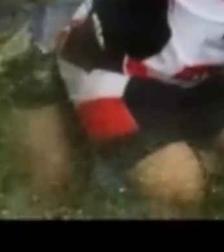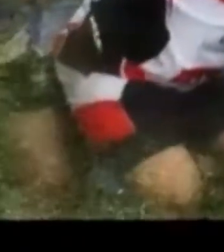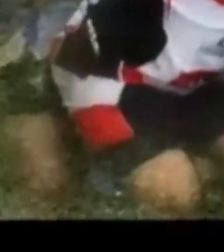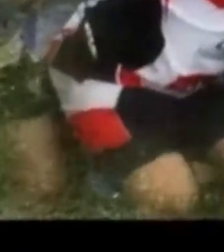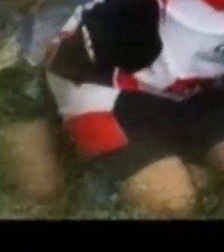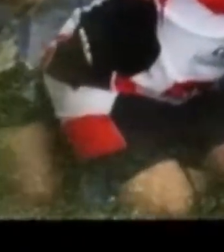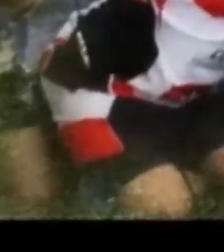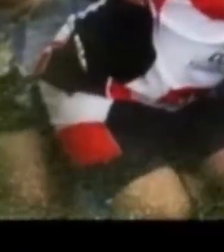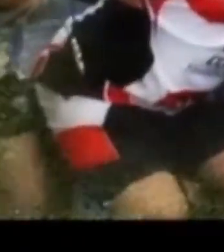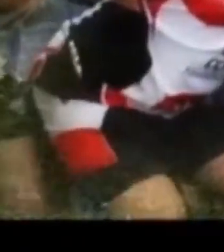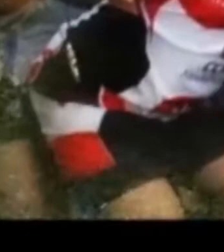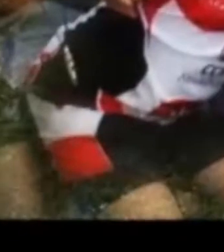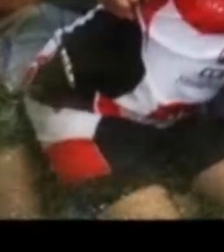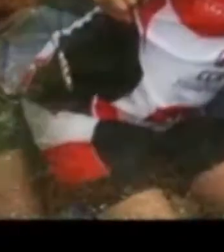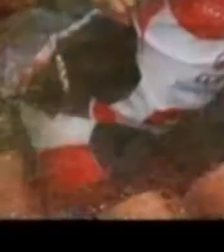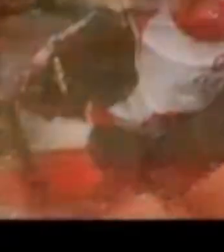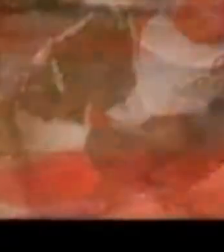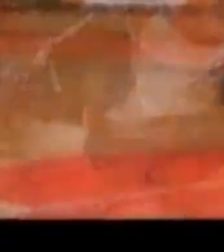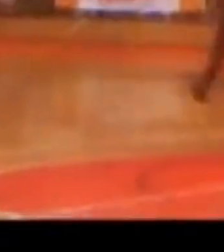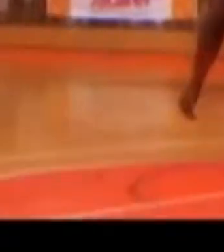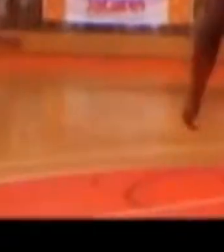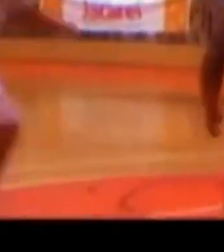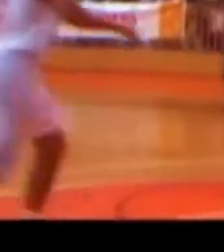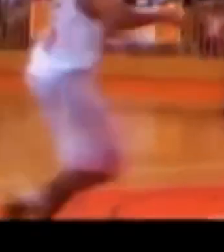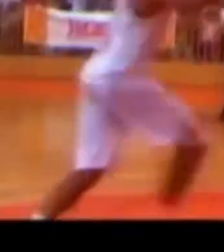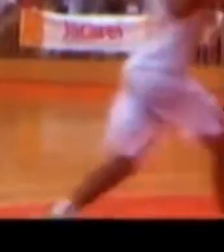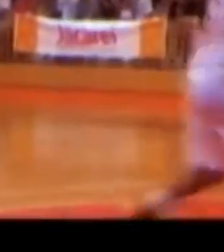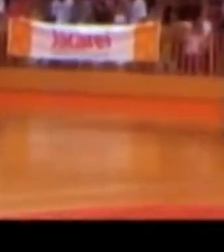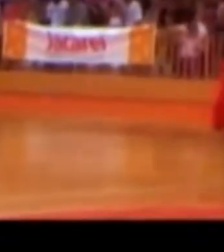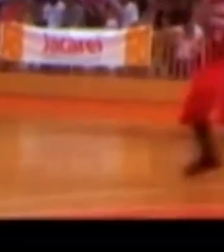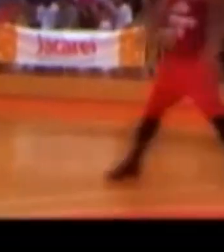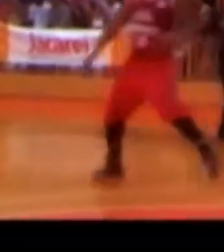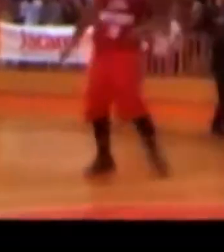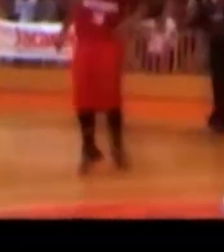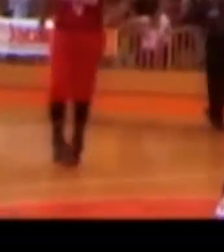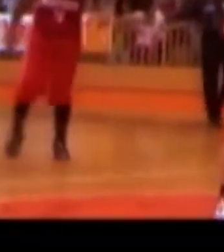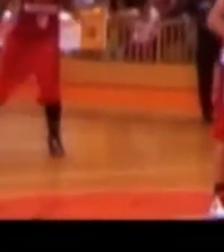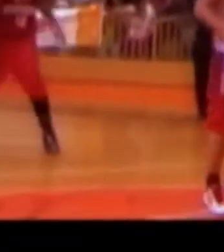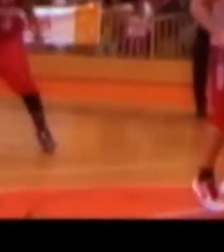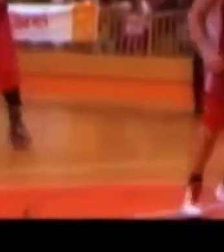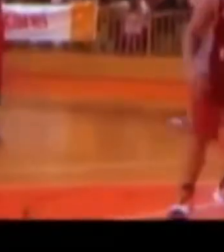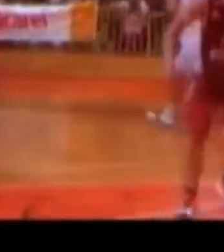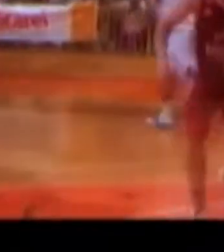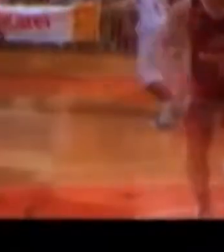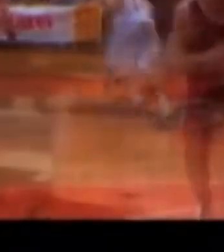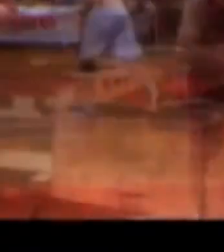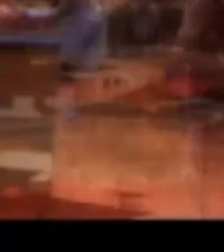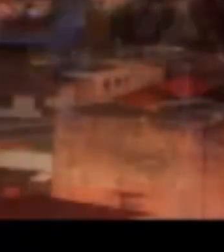Pátria